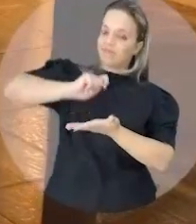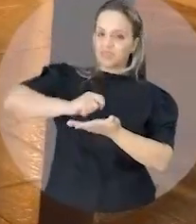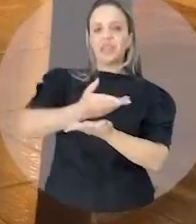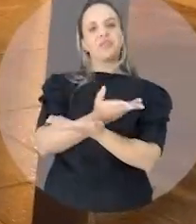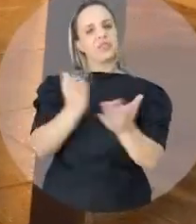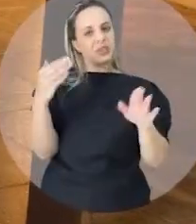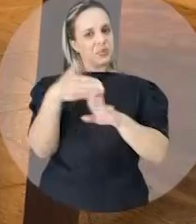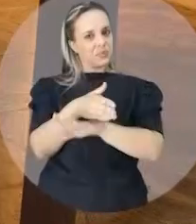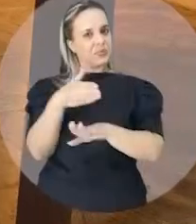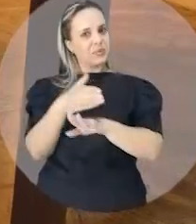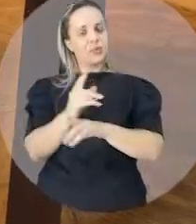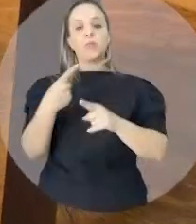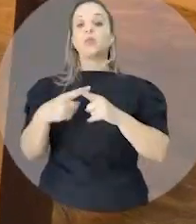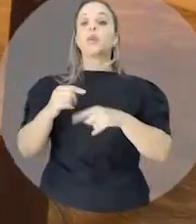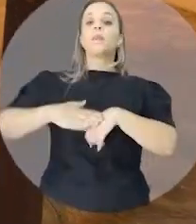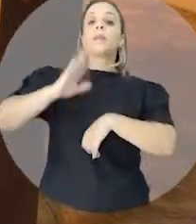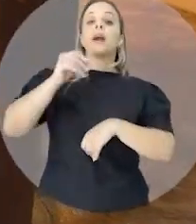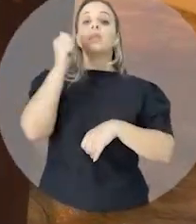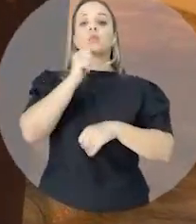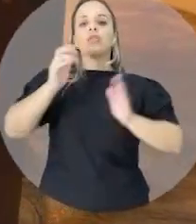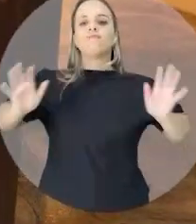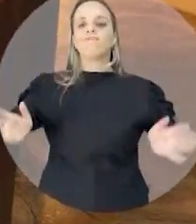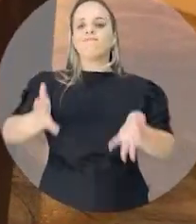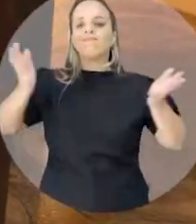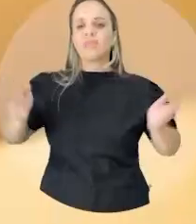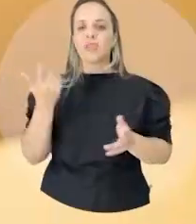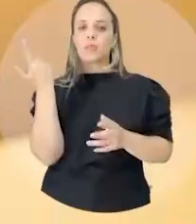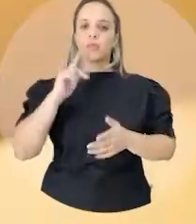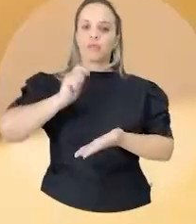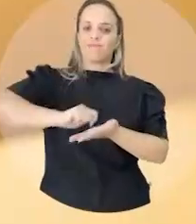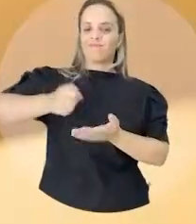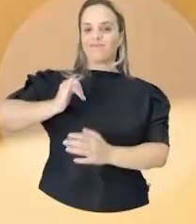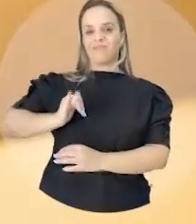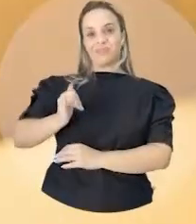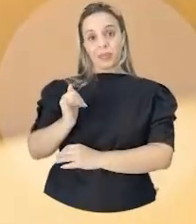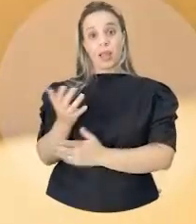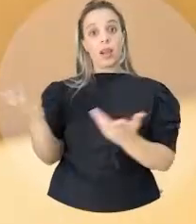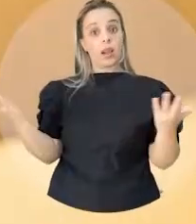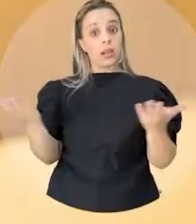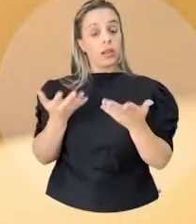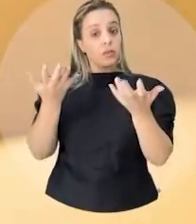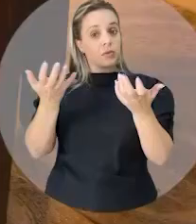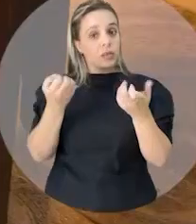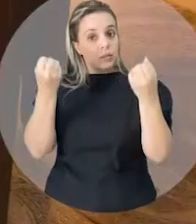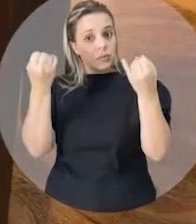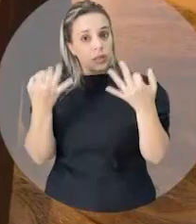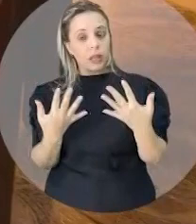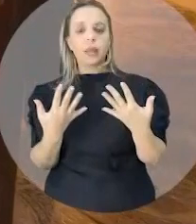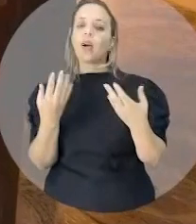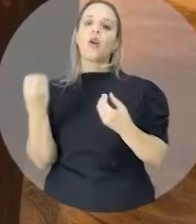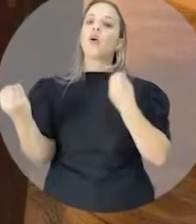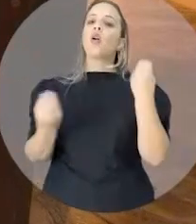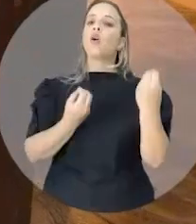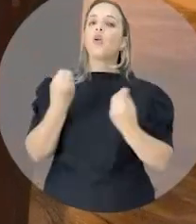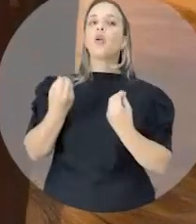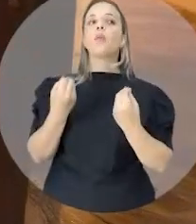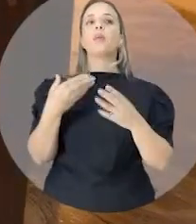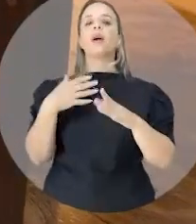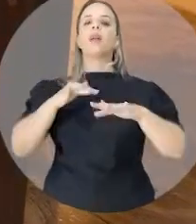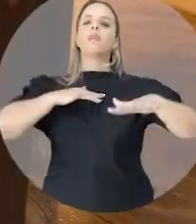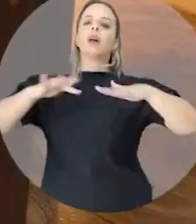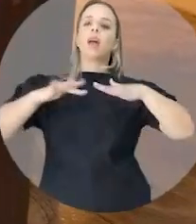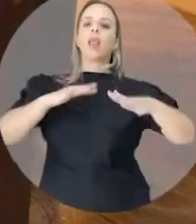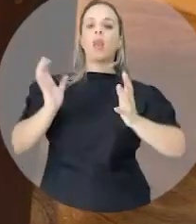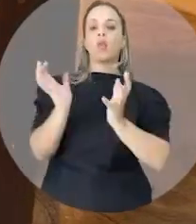vocês fazem de estimular mais escritoras a estarem narrando. E aí eu queria que vocês falassem um pouco também sobre como é a dinâmica